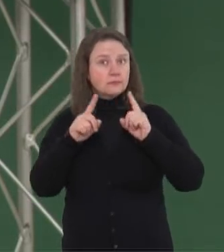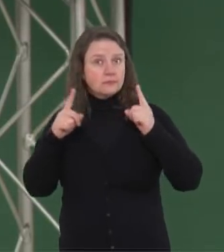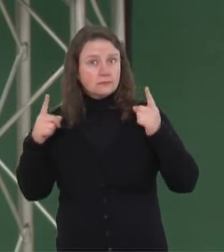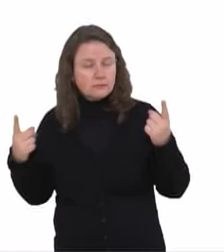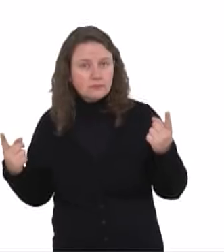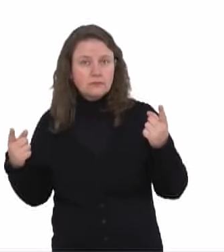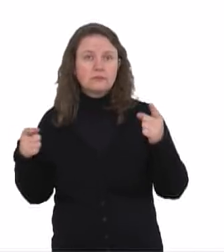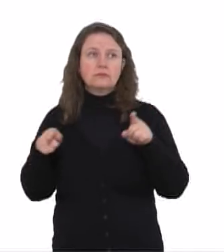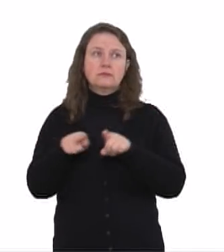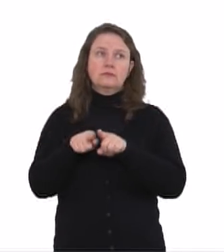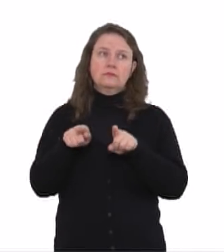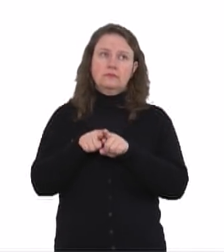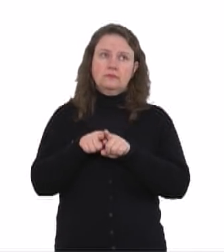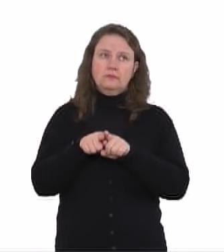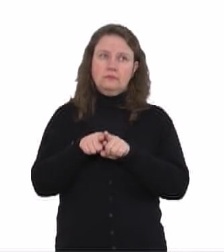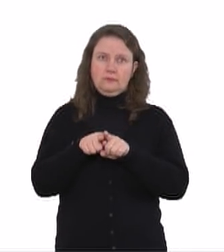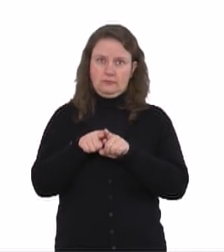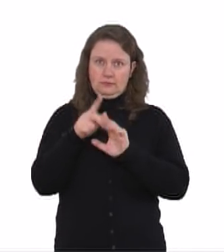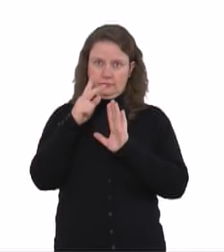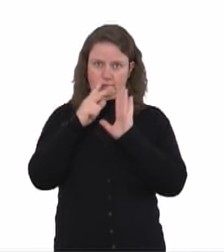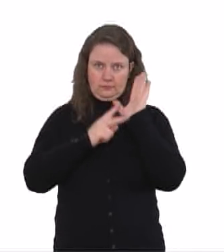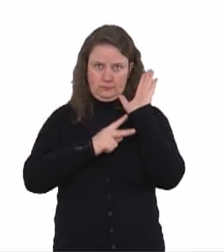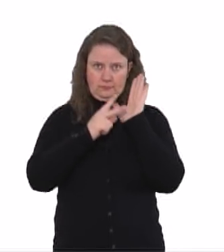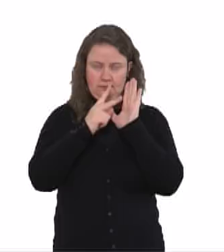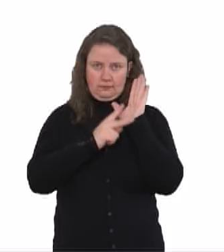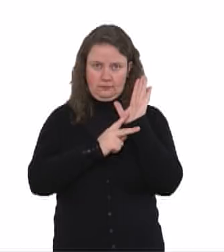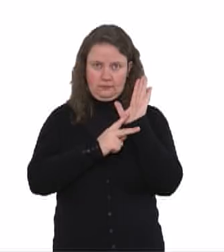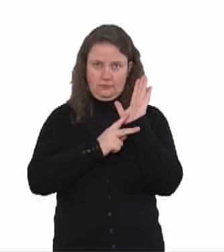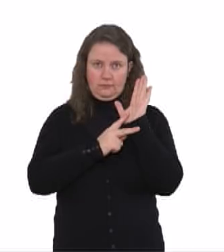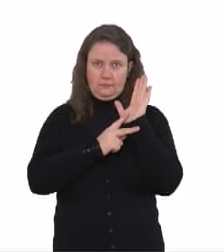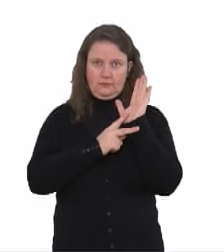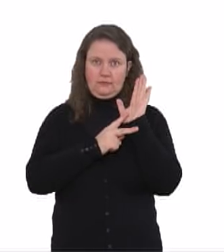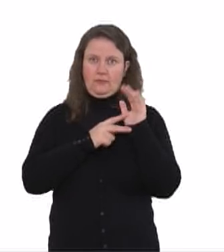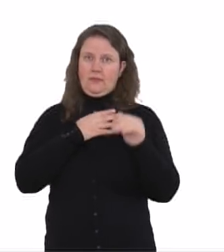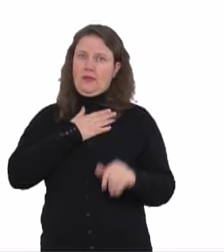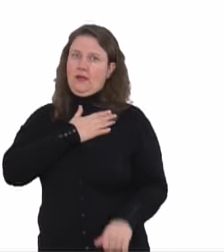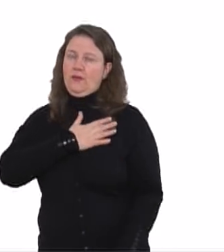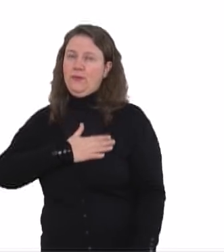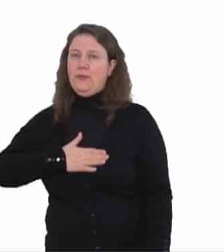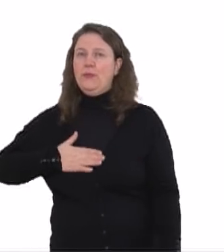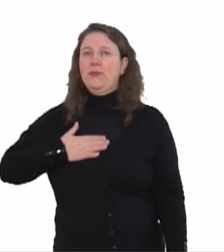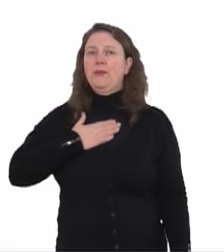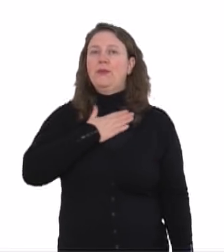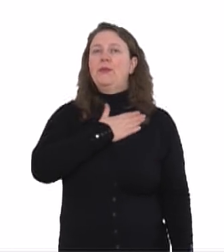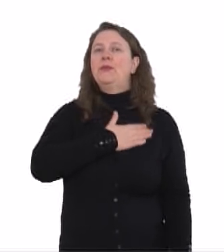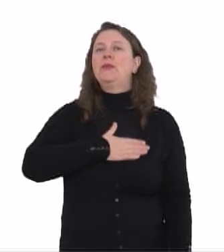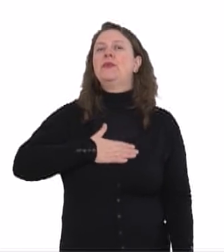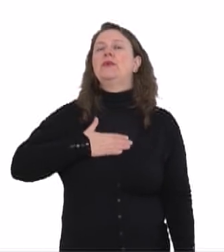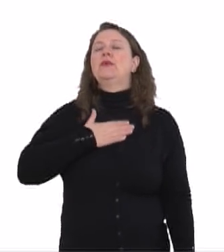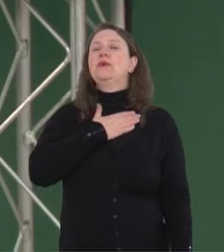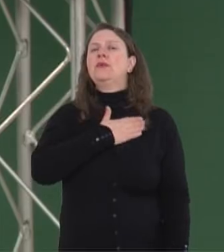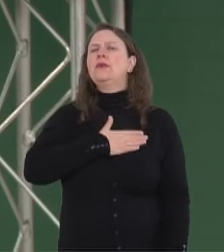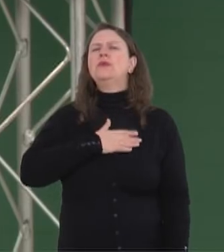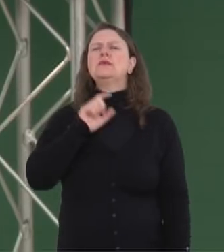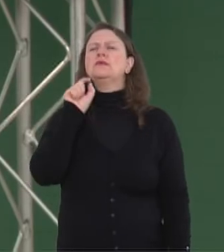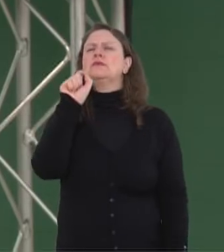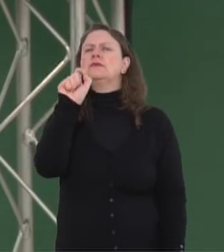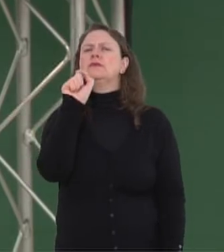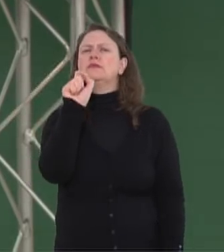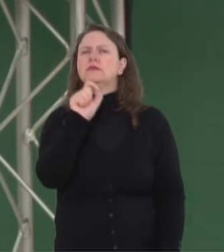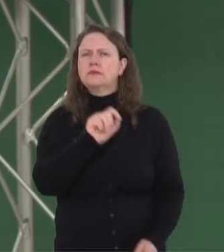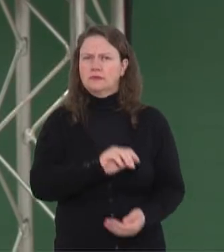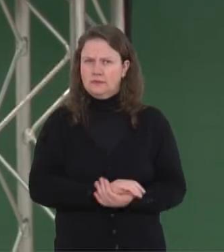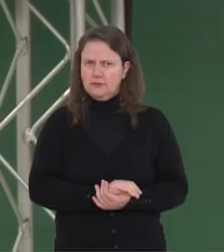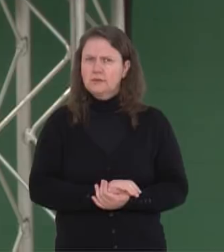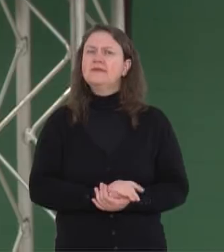Mas, he loves eating lasagna and sleeping. Olha só, tem